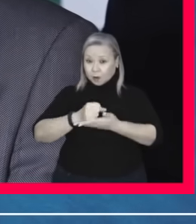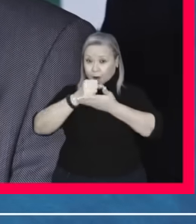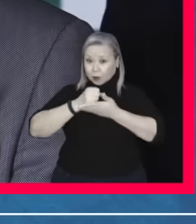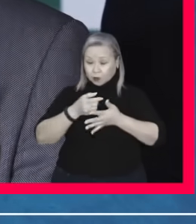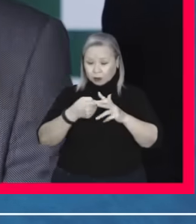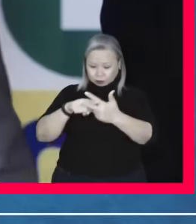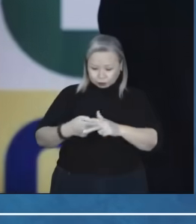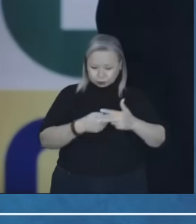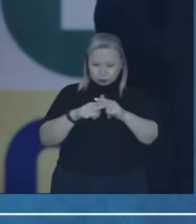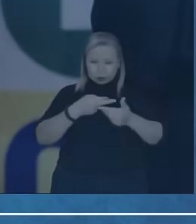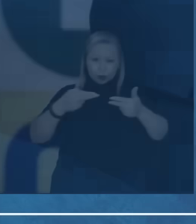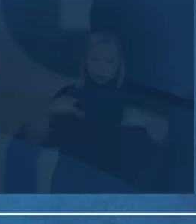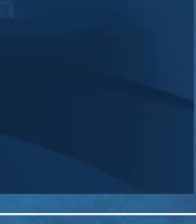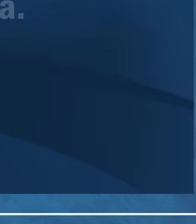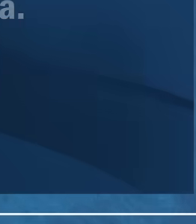muitas coisas nesse país.